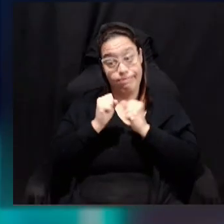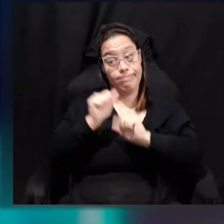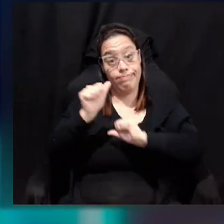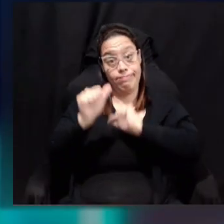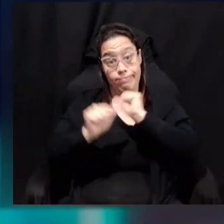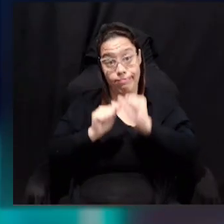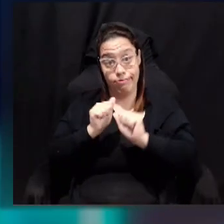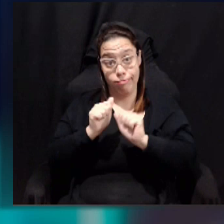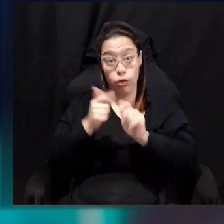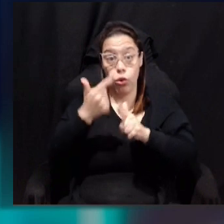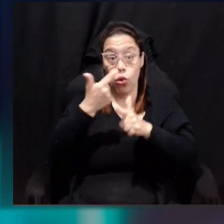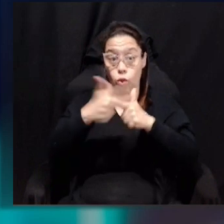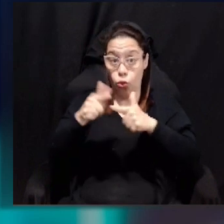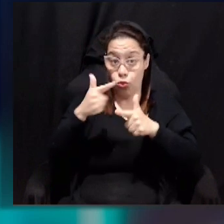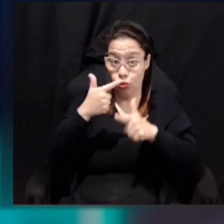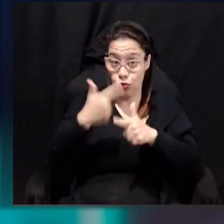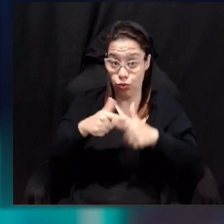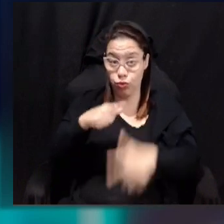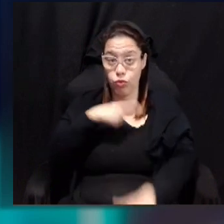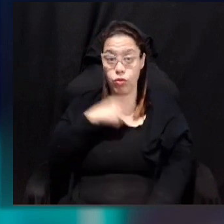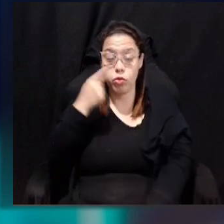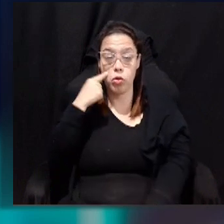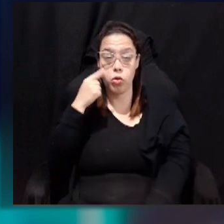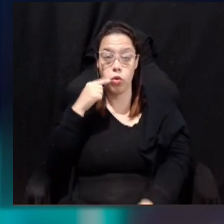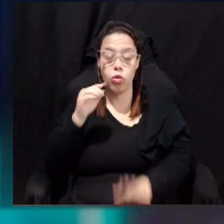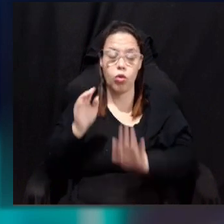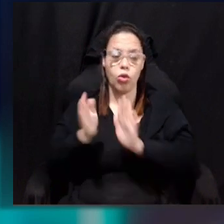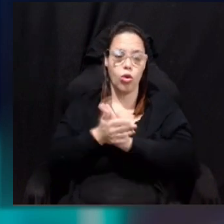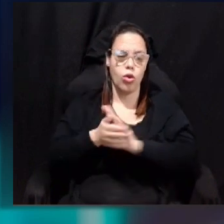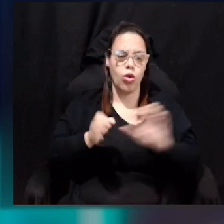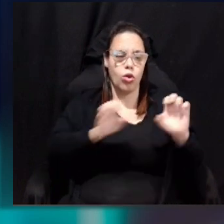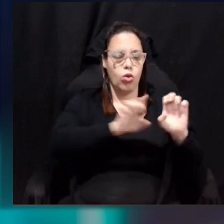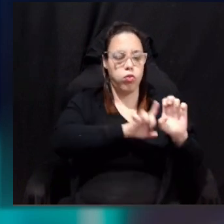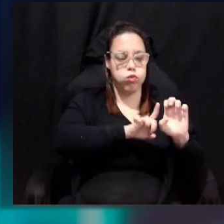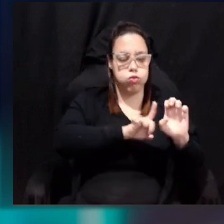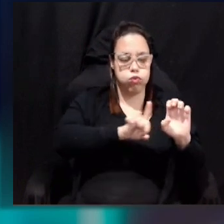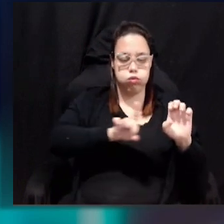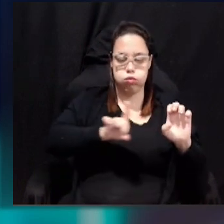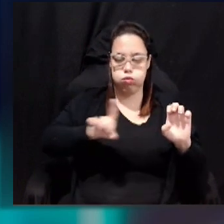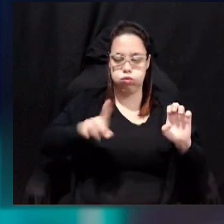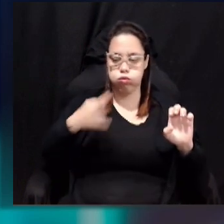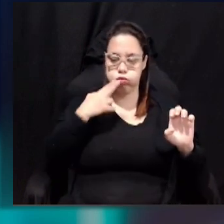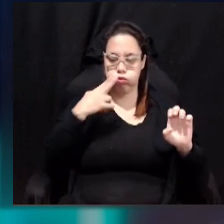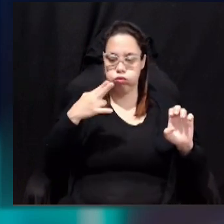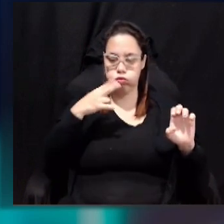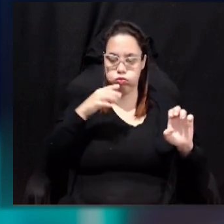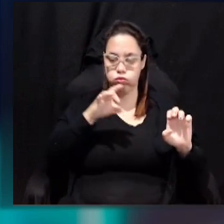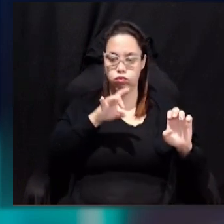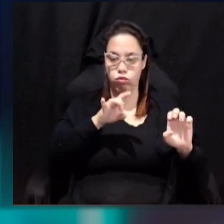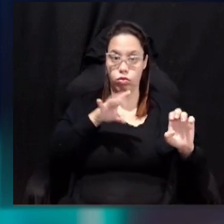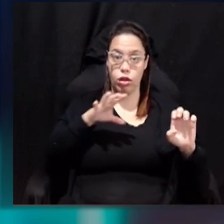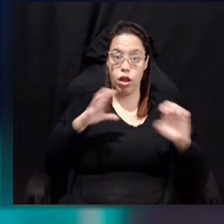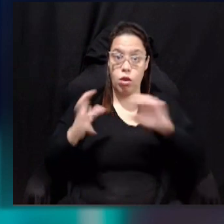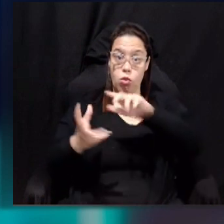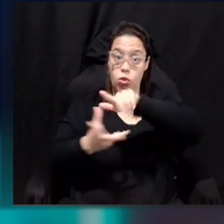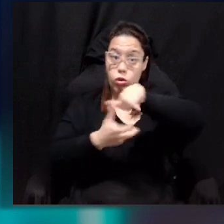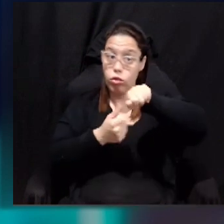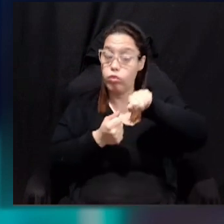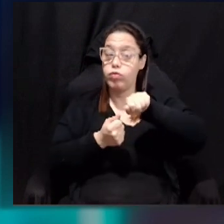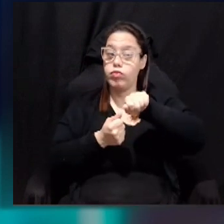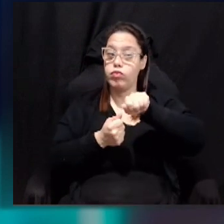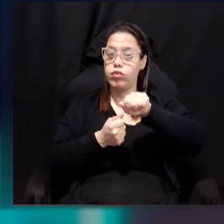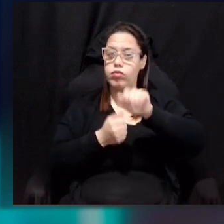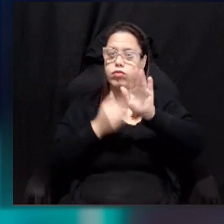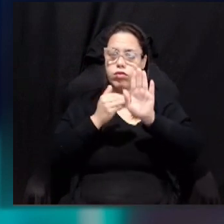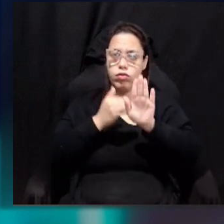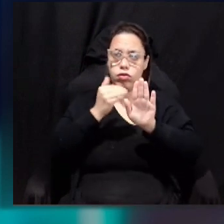que nós temos, vocês estão vendo à esquerda, que o consumo de cigarros eletrônicos é um problema global. E quando a gente faz um recorte para